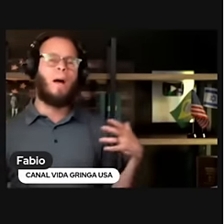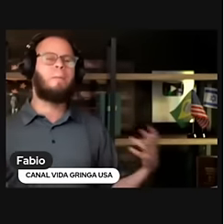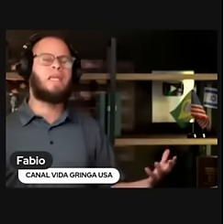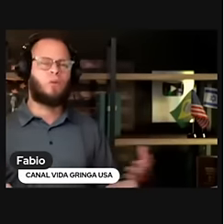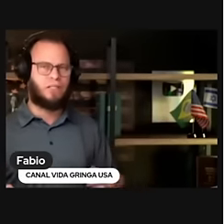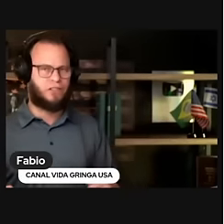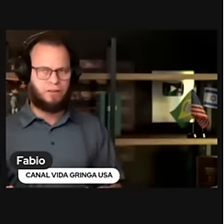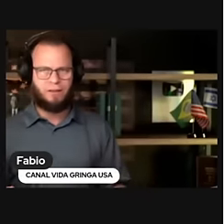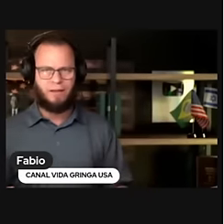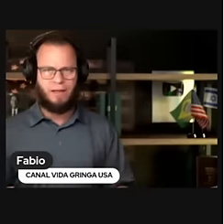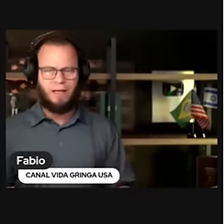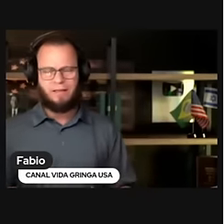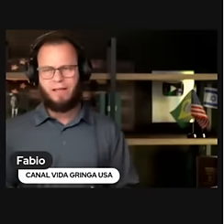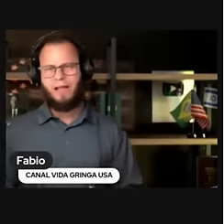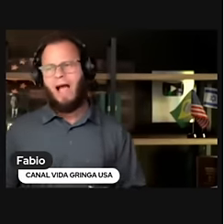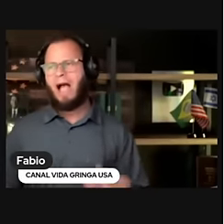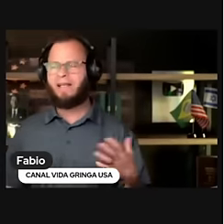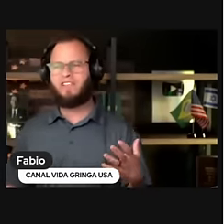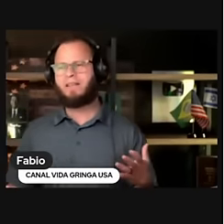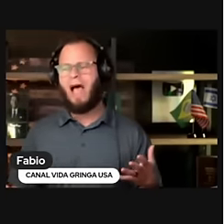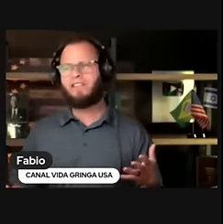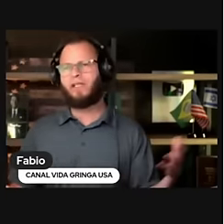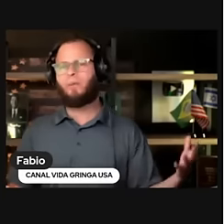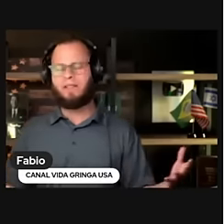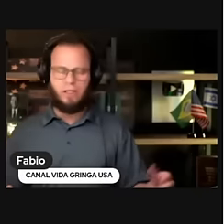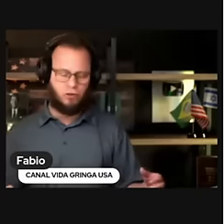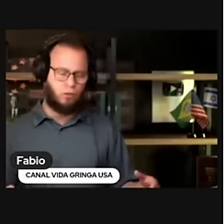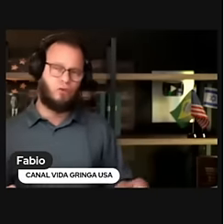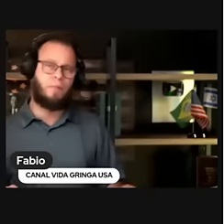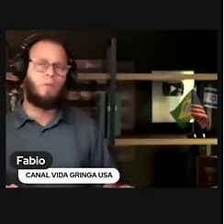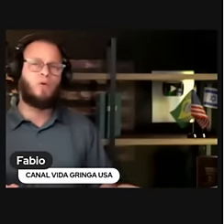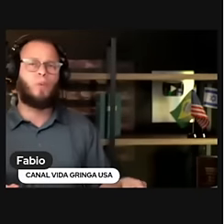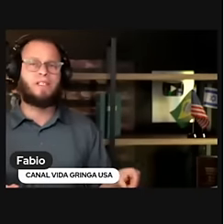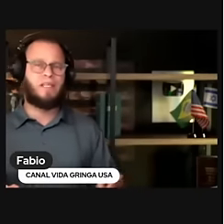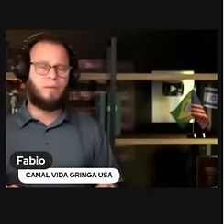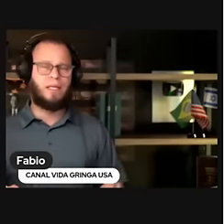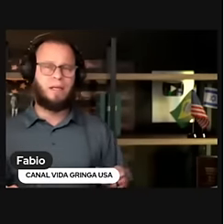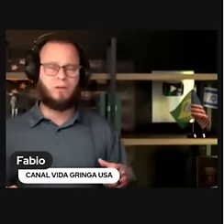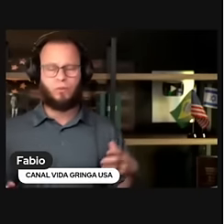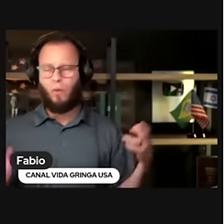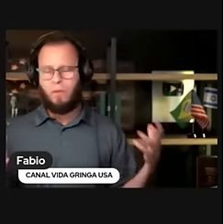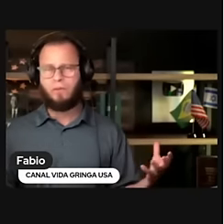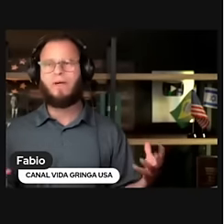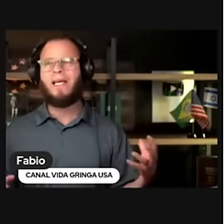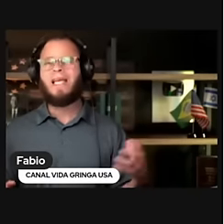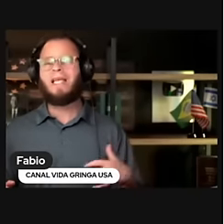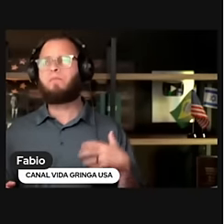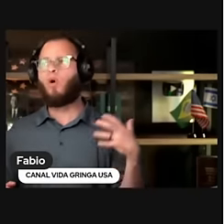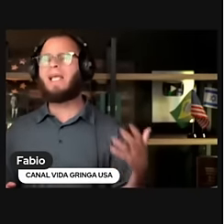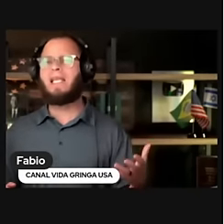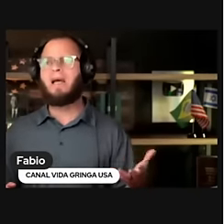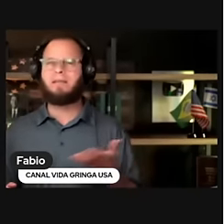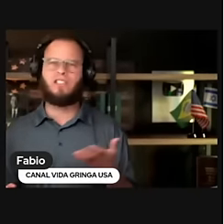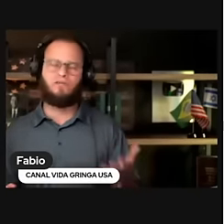um amigo da China quer dizer a grande verdade é que o presidente Donald trump é o único Presidente Americano no momento que